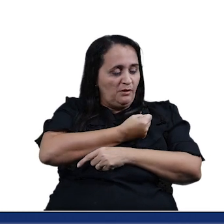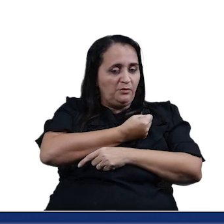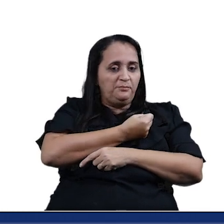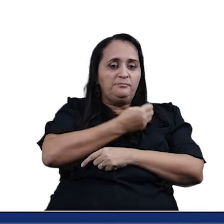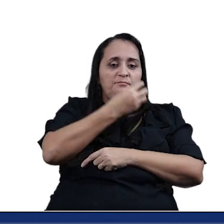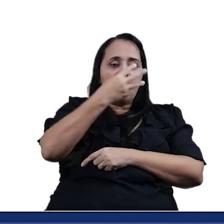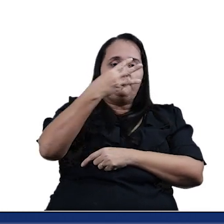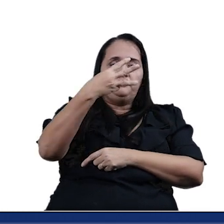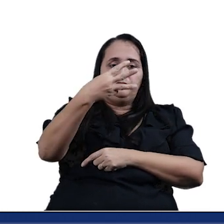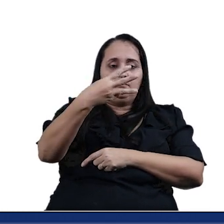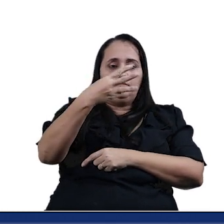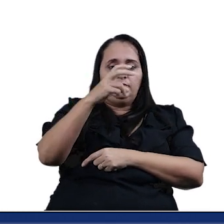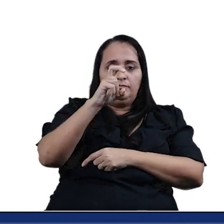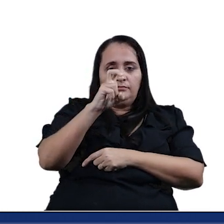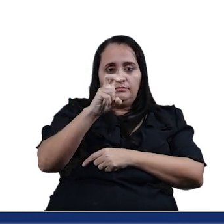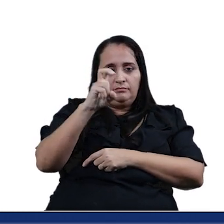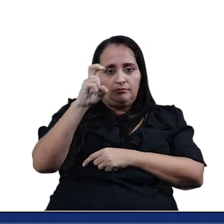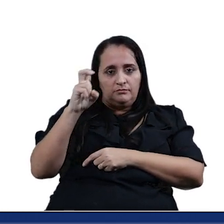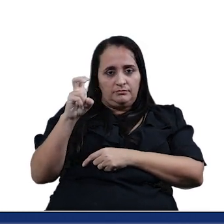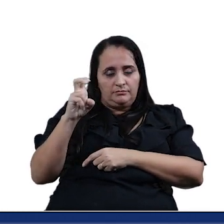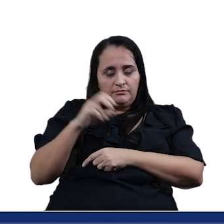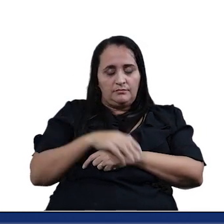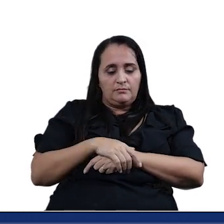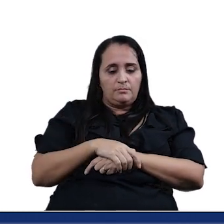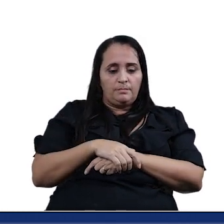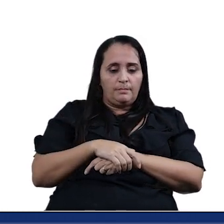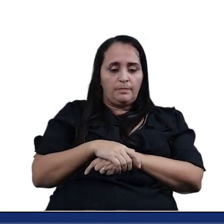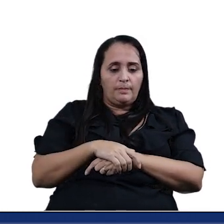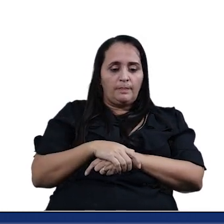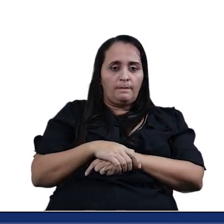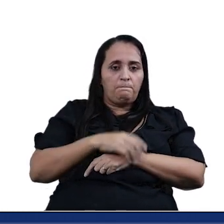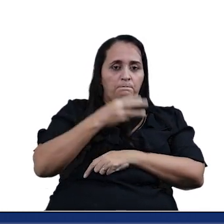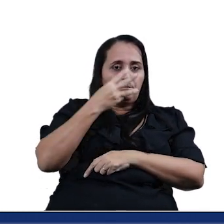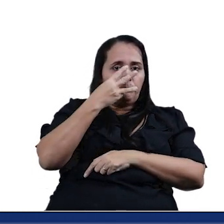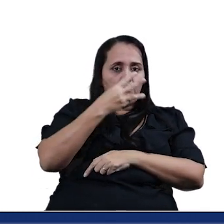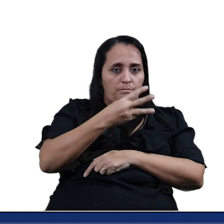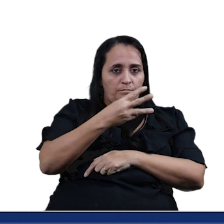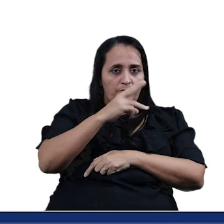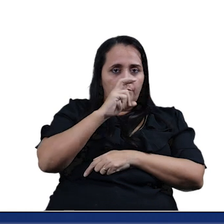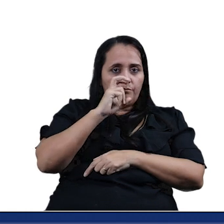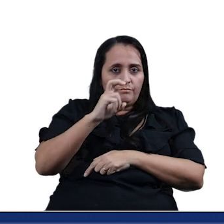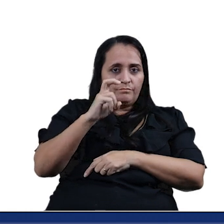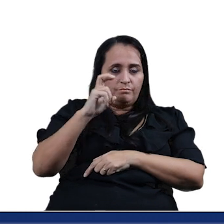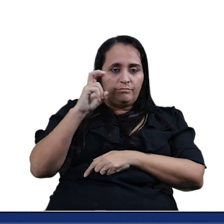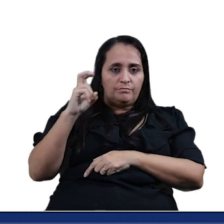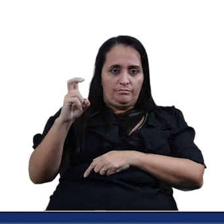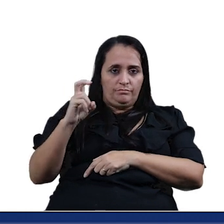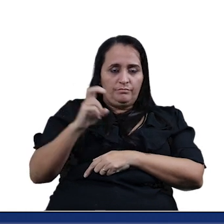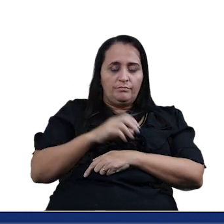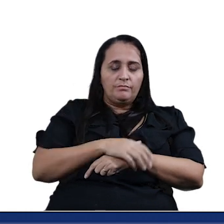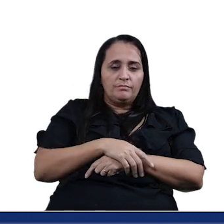que é o 355. 3, 5, 5.